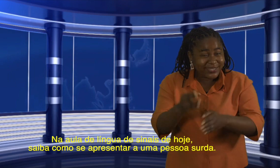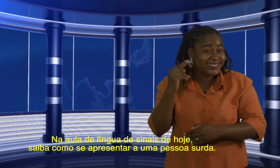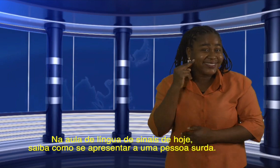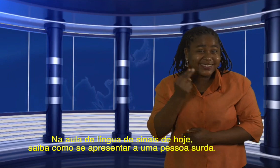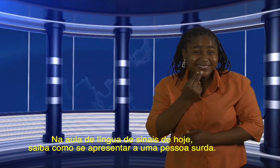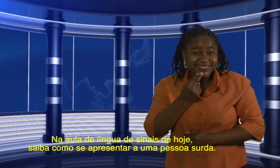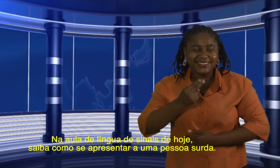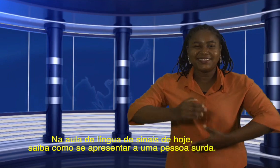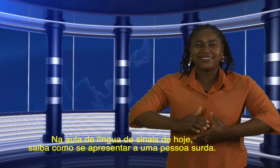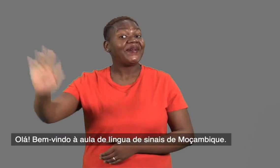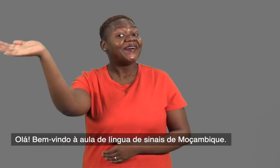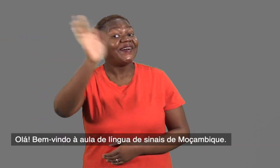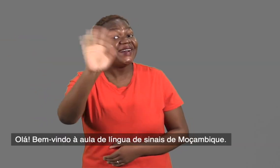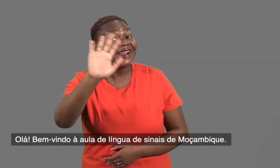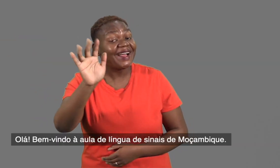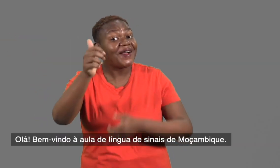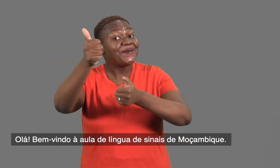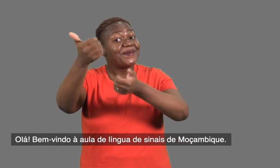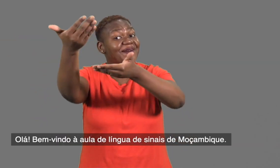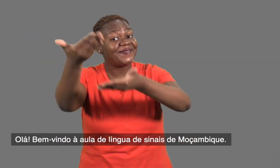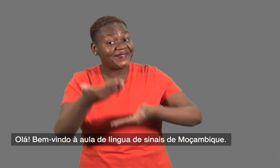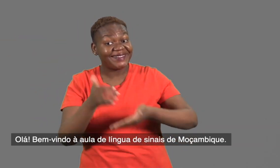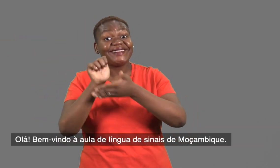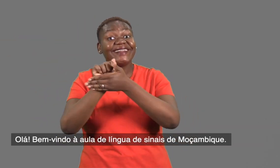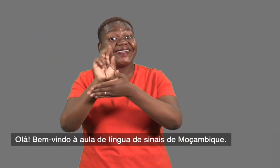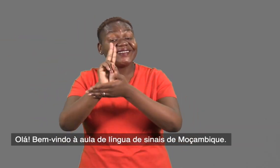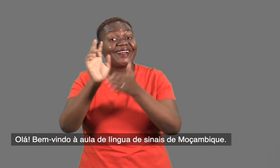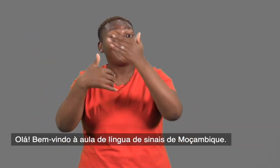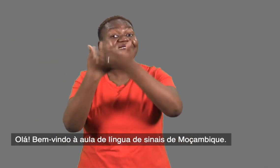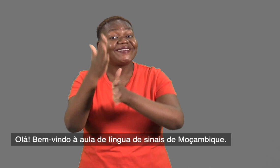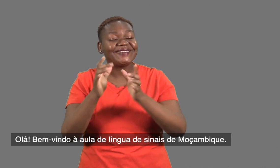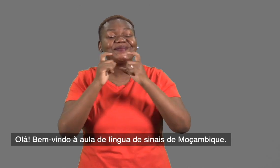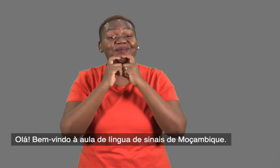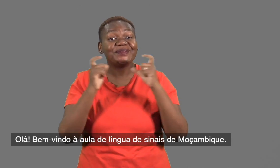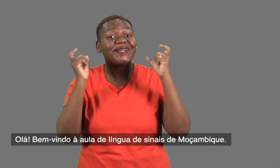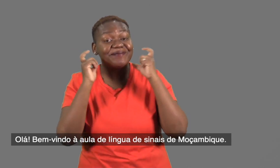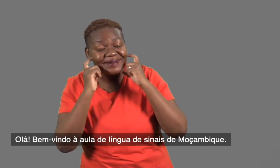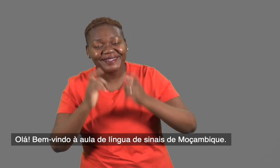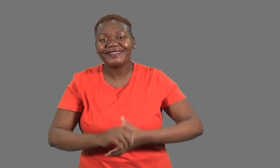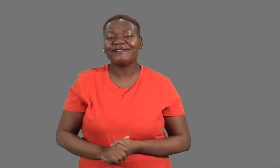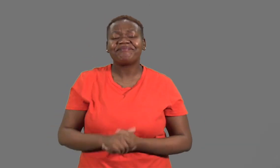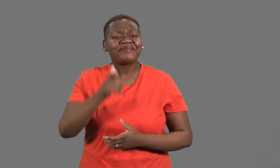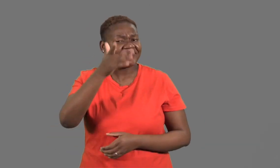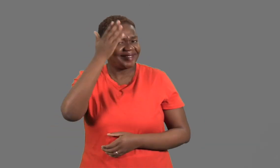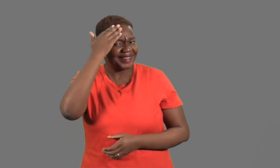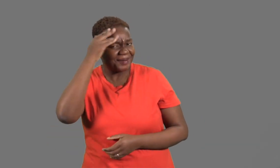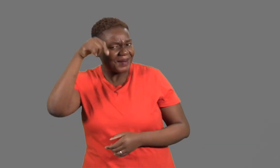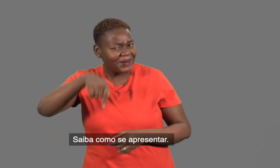pessoa surda Olá Bem-vindo à aula de Língua de Sinais de Moçambique